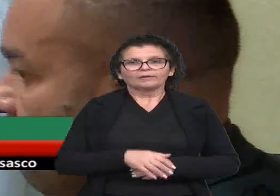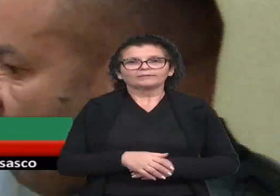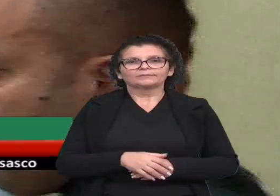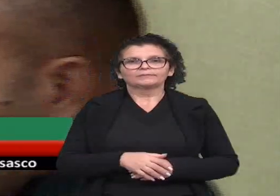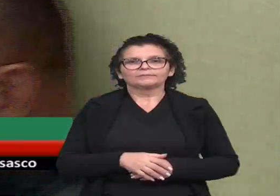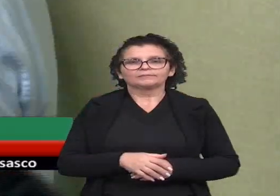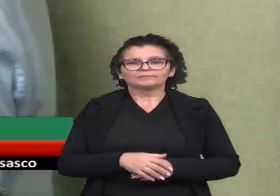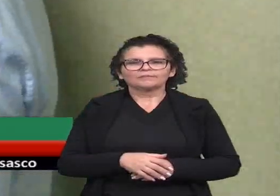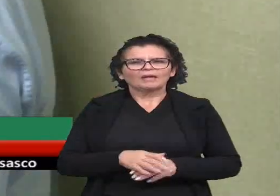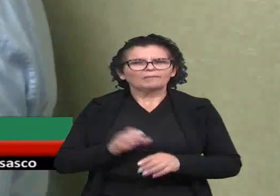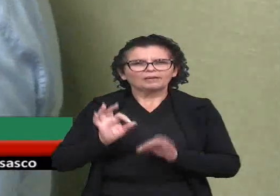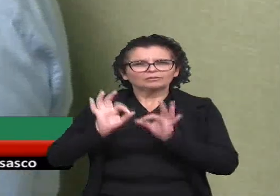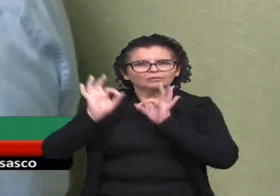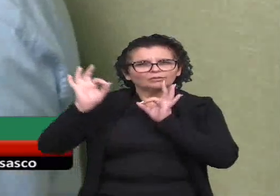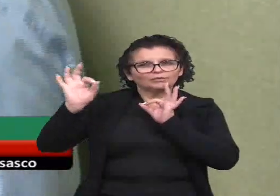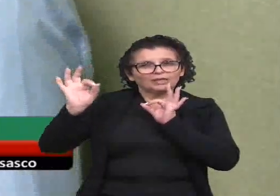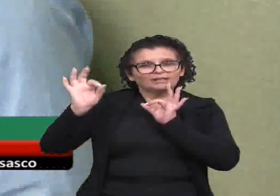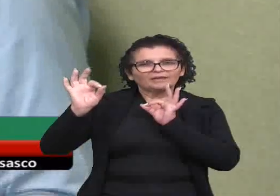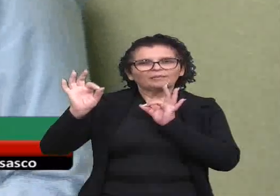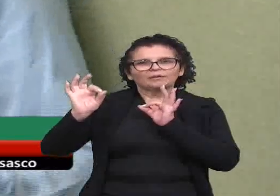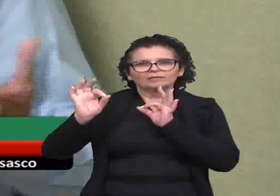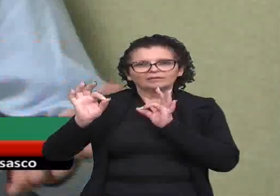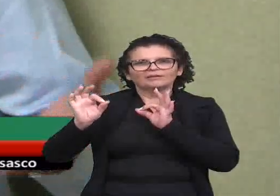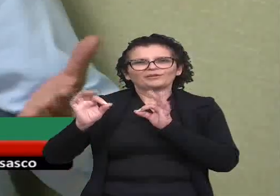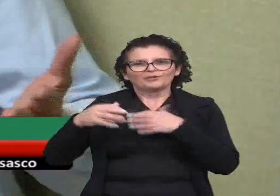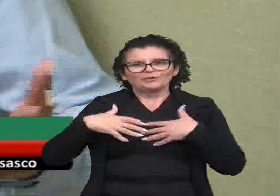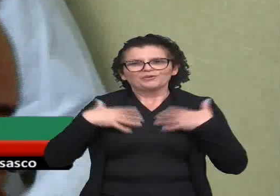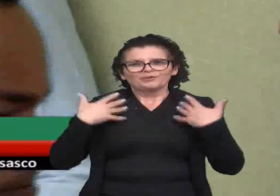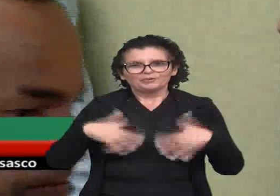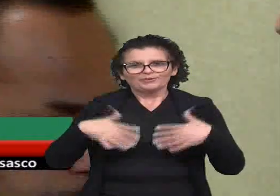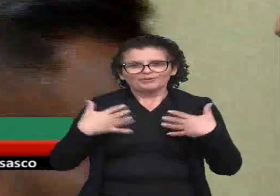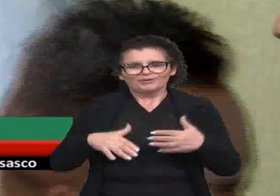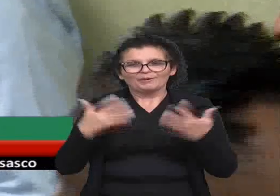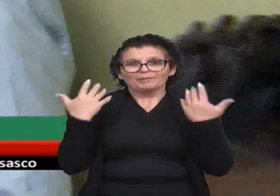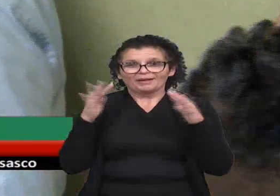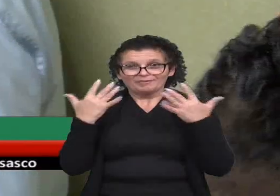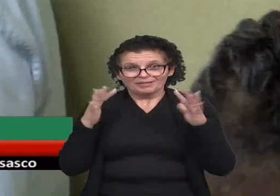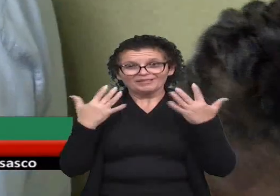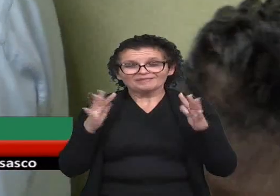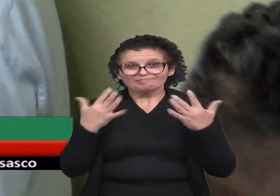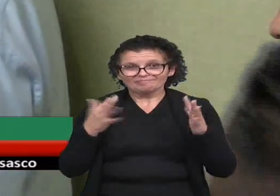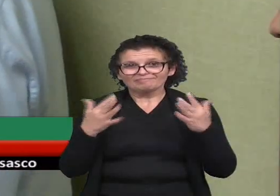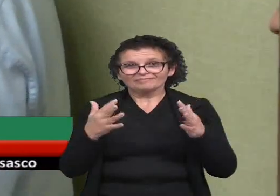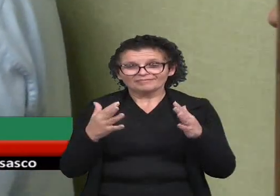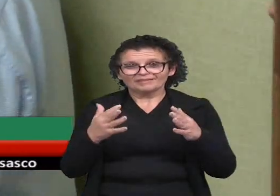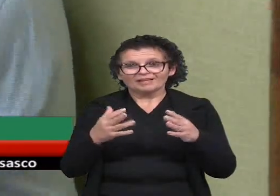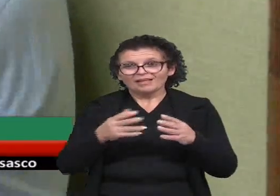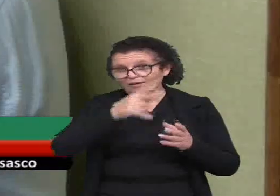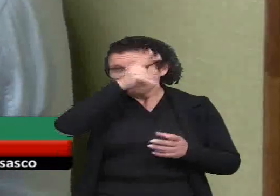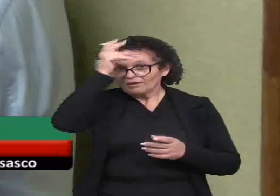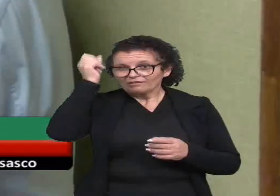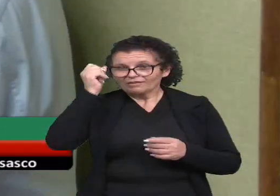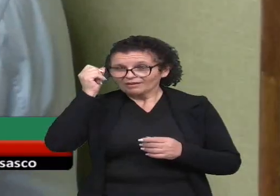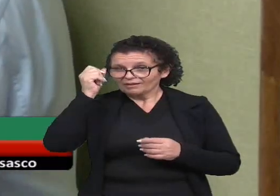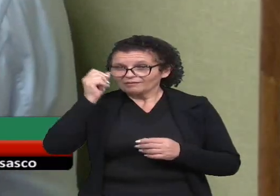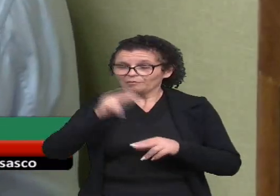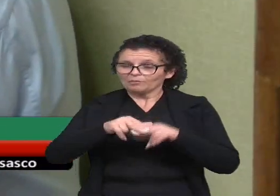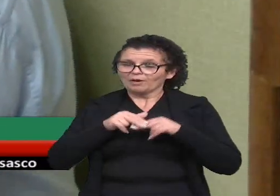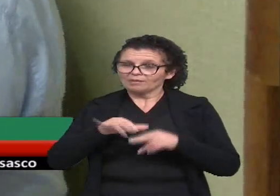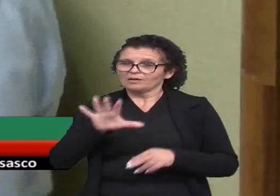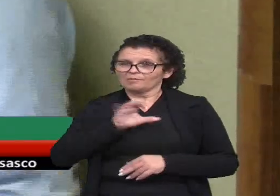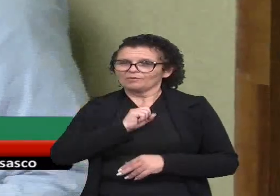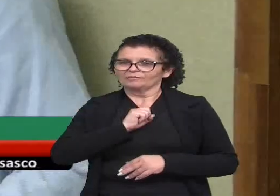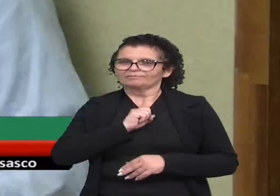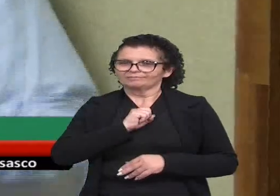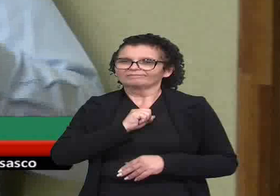está ainda mais onde jogaram lá. Então, parabéns. Eu tenho certeza que o prefeito jogou lá, mas por amor, né, Tiquinho?